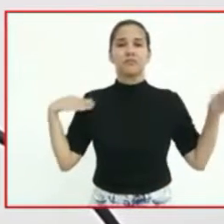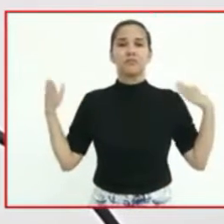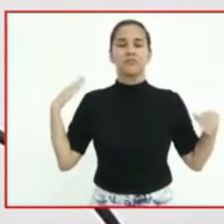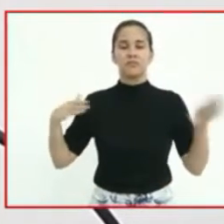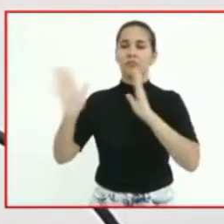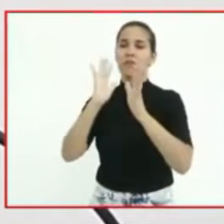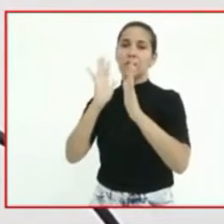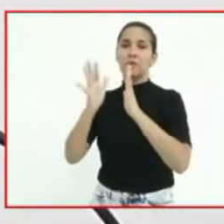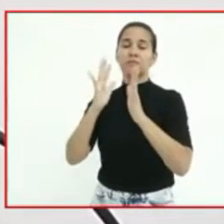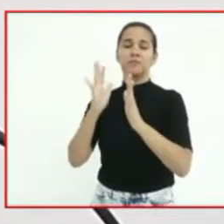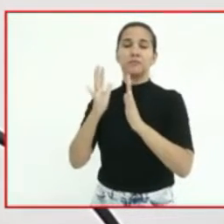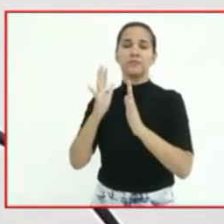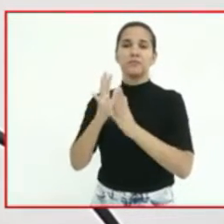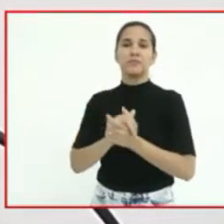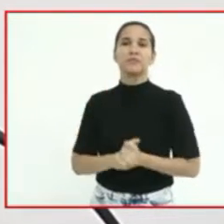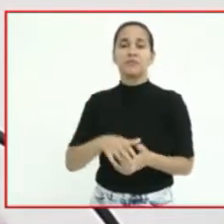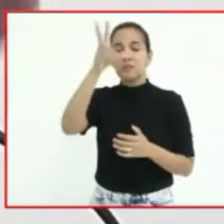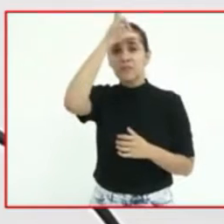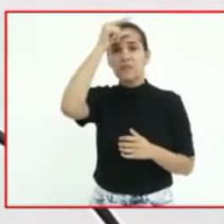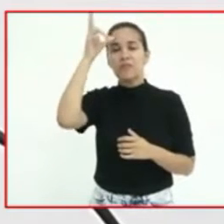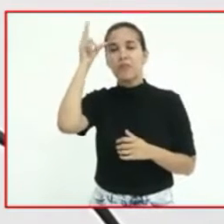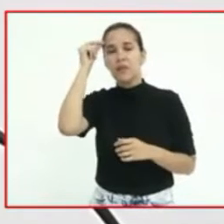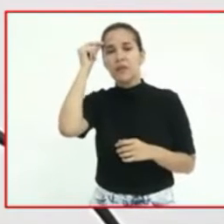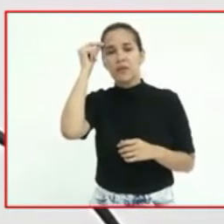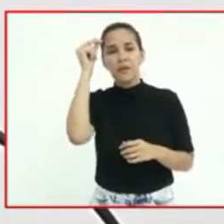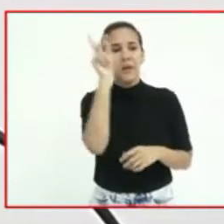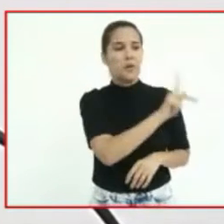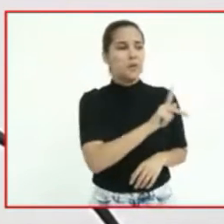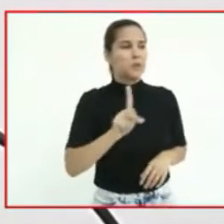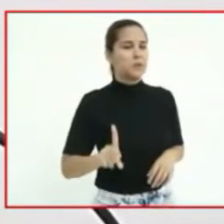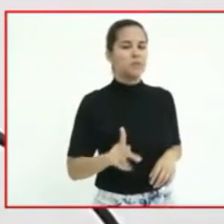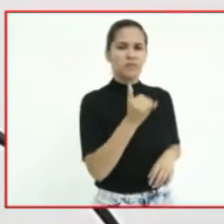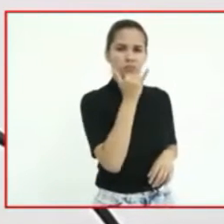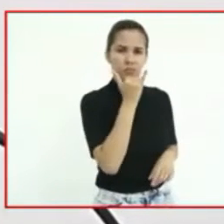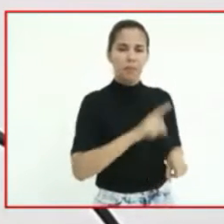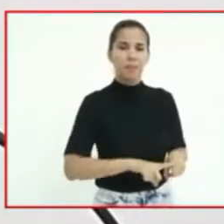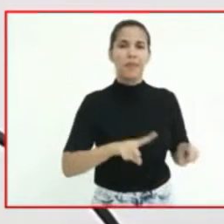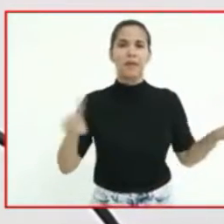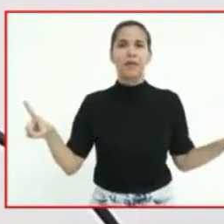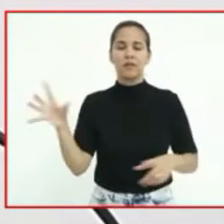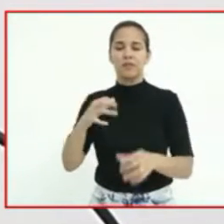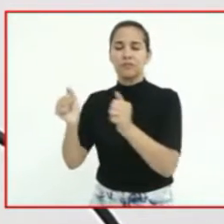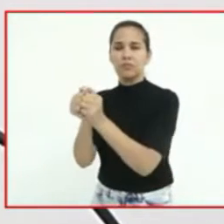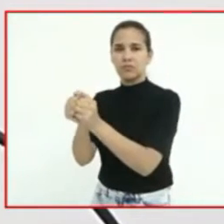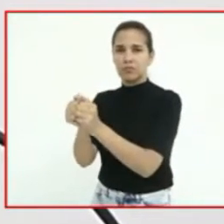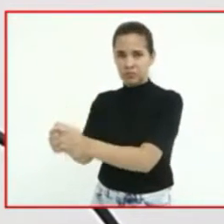Conversamos com o prefeito. Presidente, o senhor me desculpa, mas nós se reunimos 7 vereadores